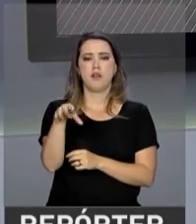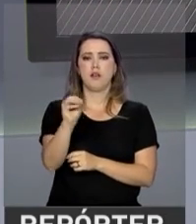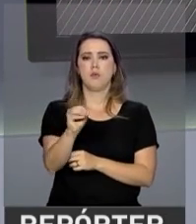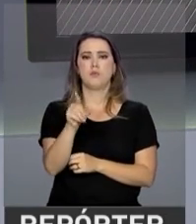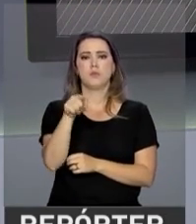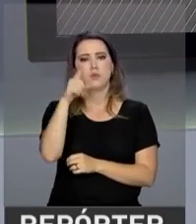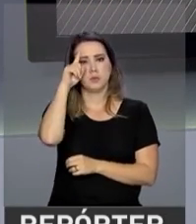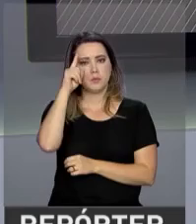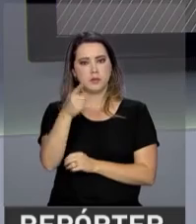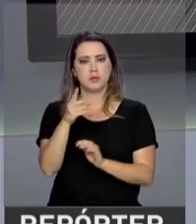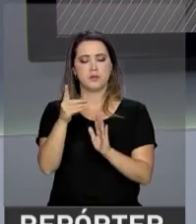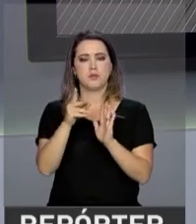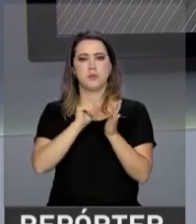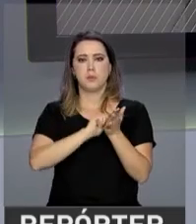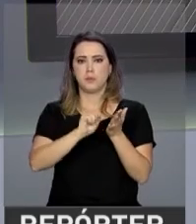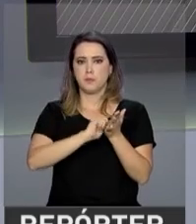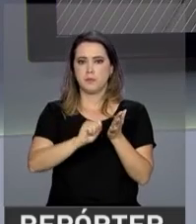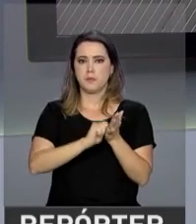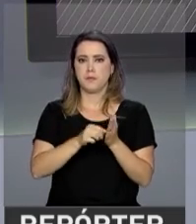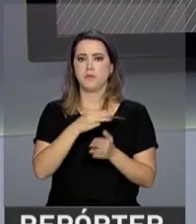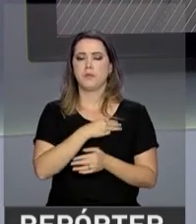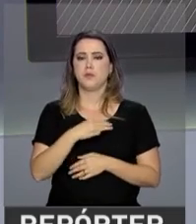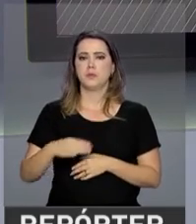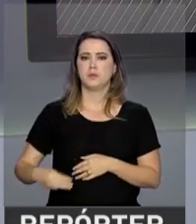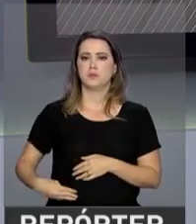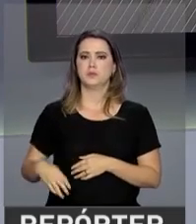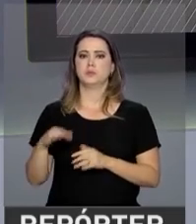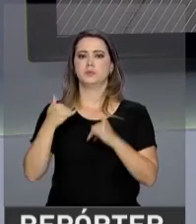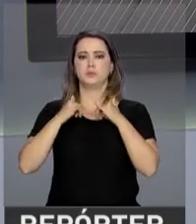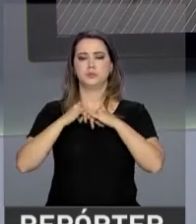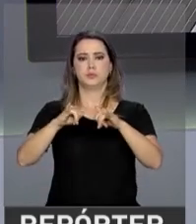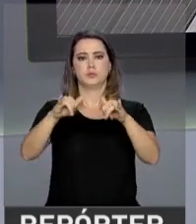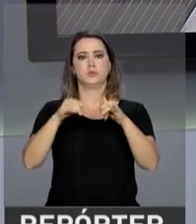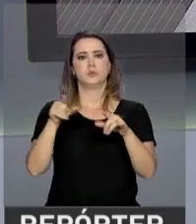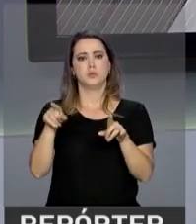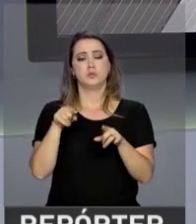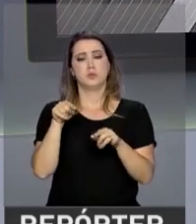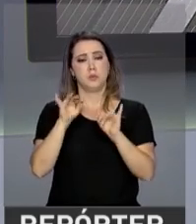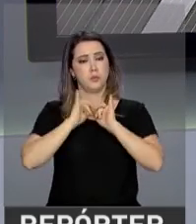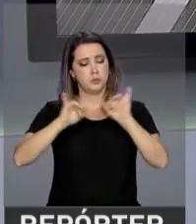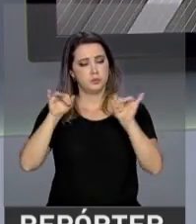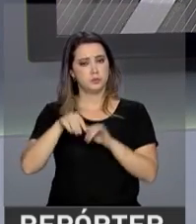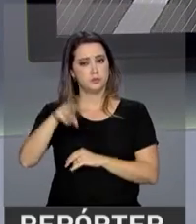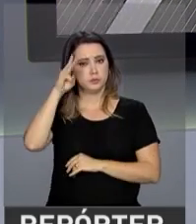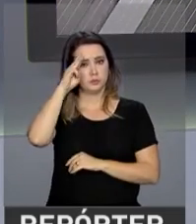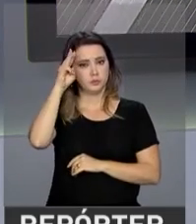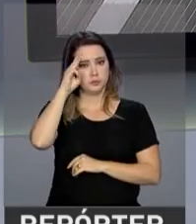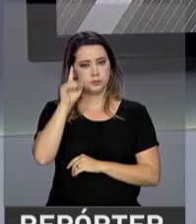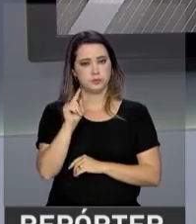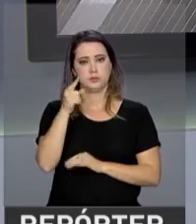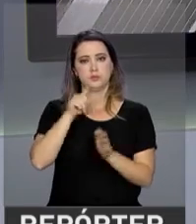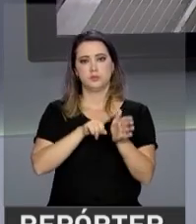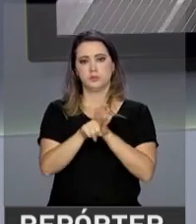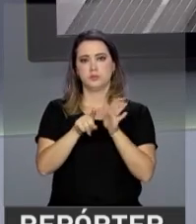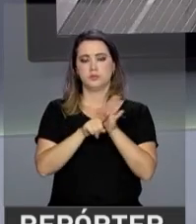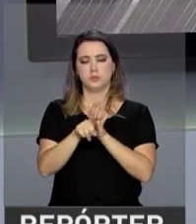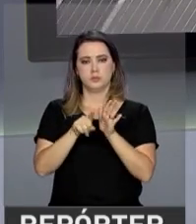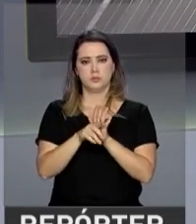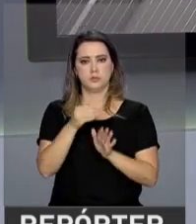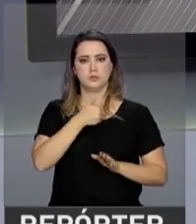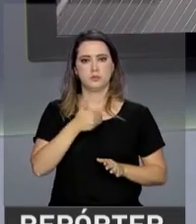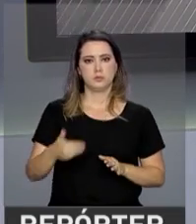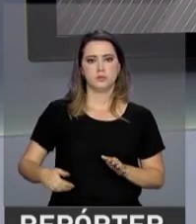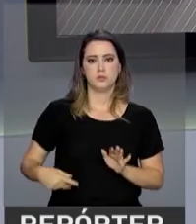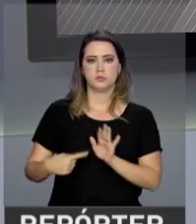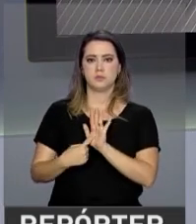que determina uma portaria assinada pelo ministro de minas e energia moreira franco e publicada nesta terça feira um levantamento feito